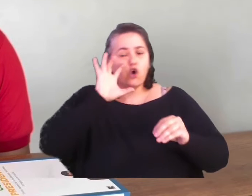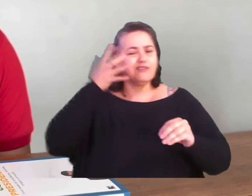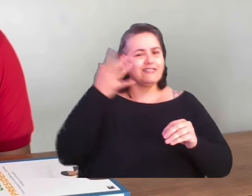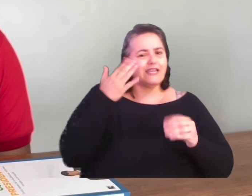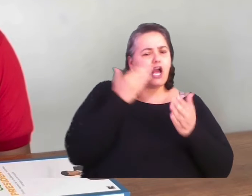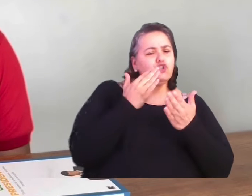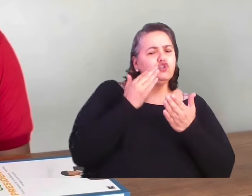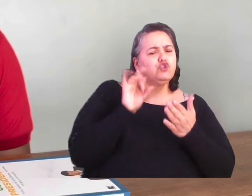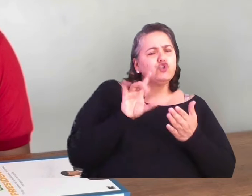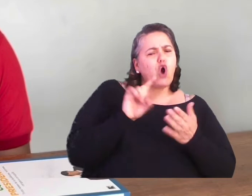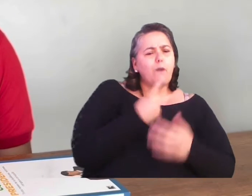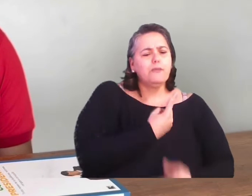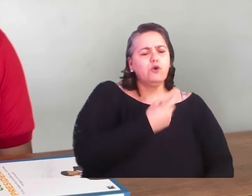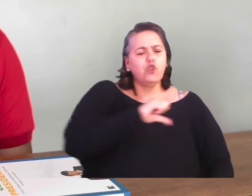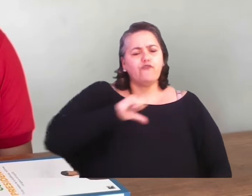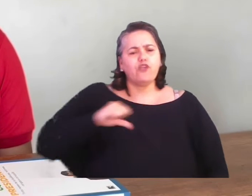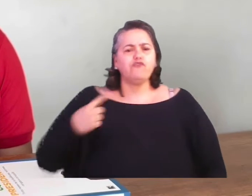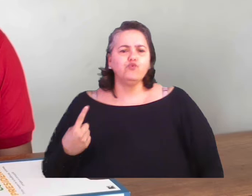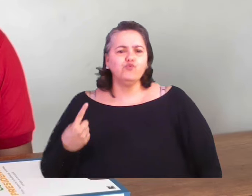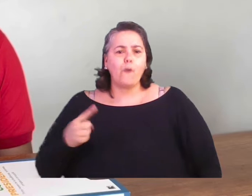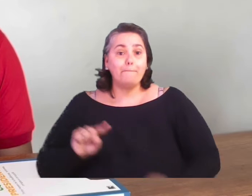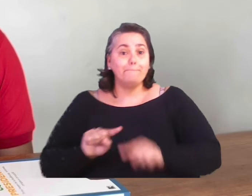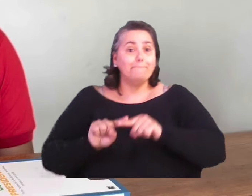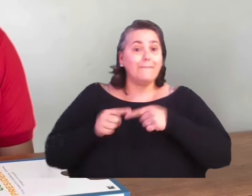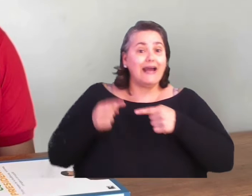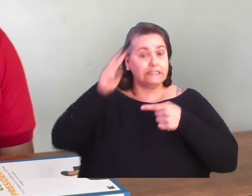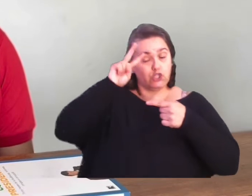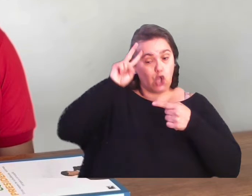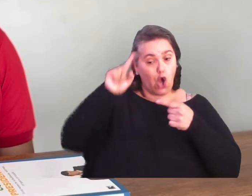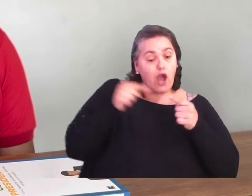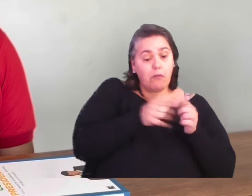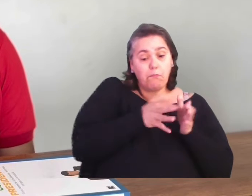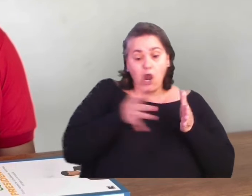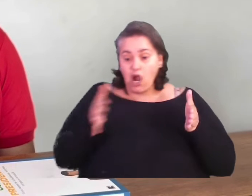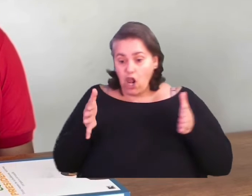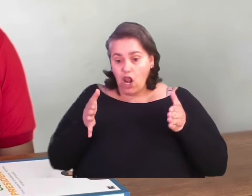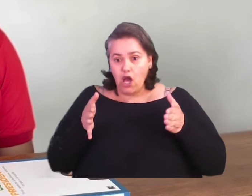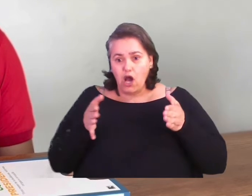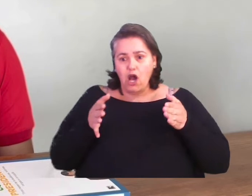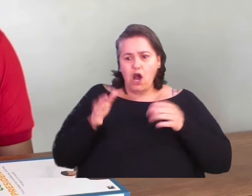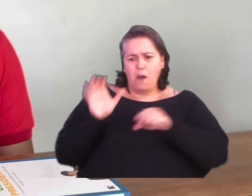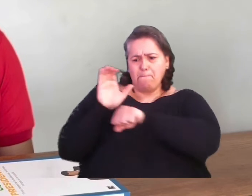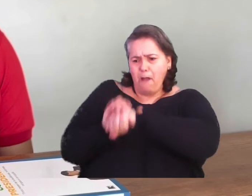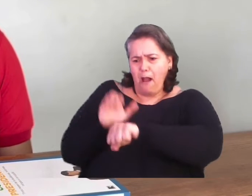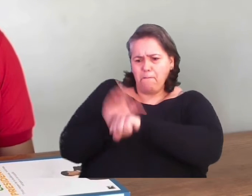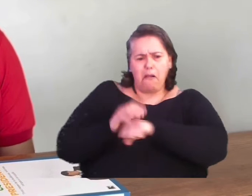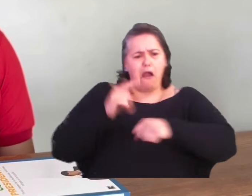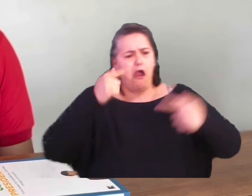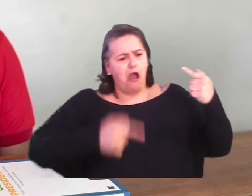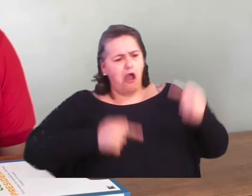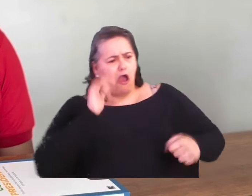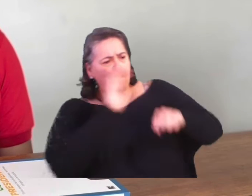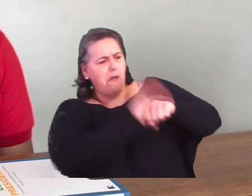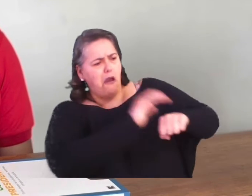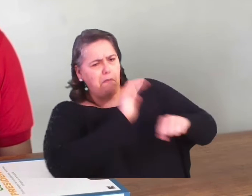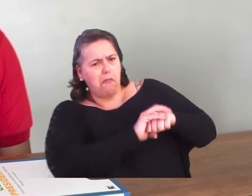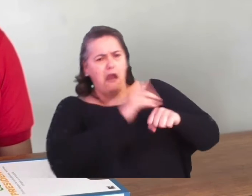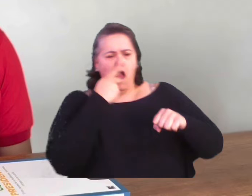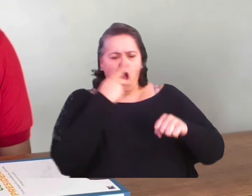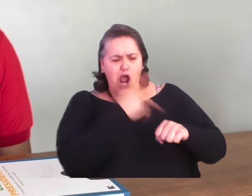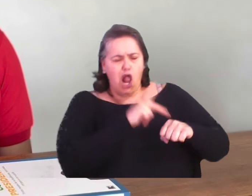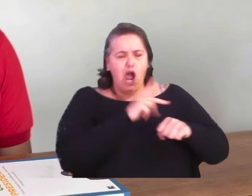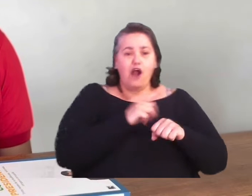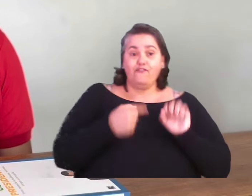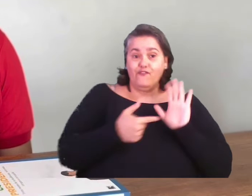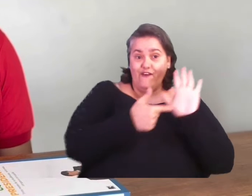em 1991. O fato é que as acusações de parte a parte, você vai ver agora